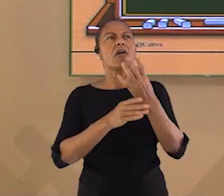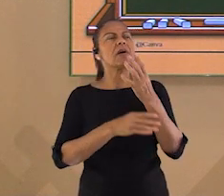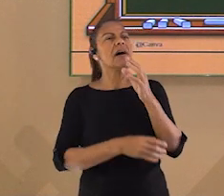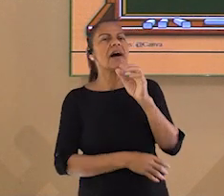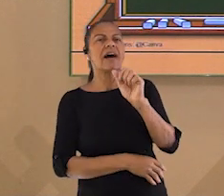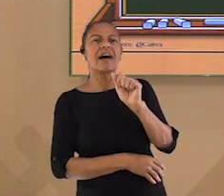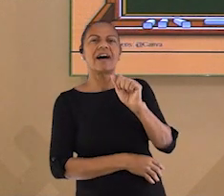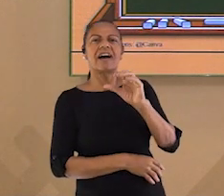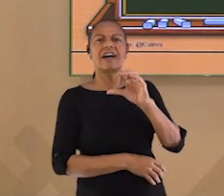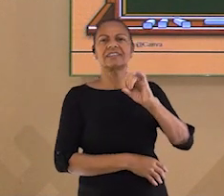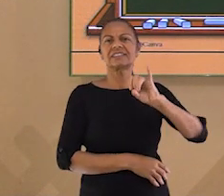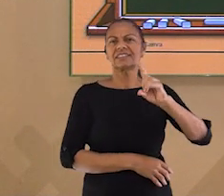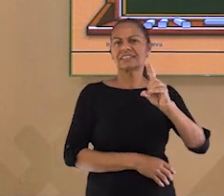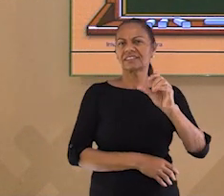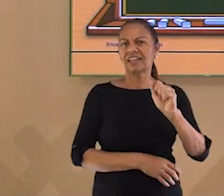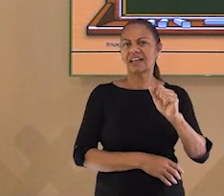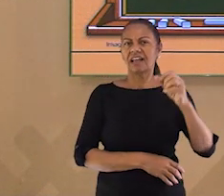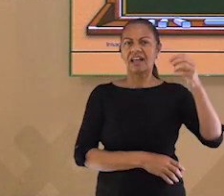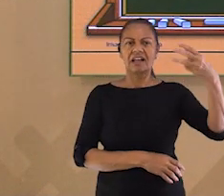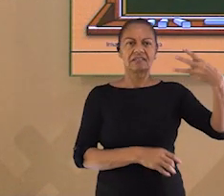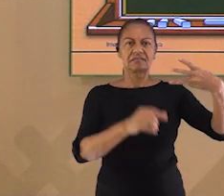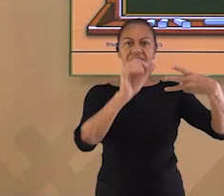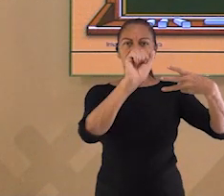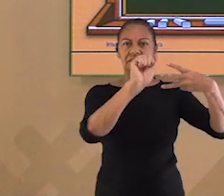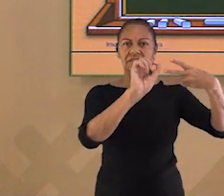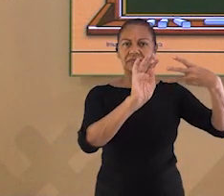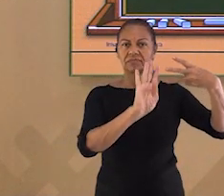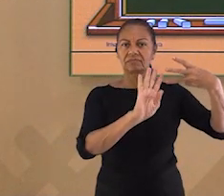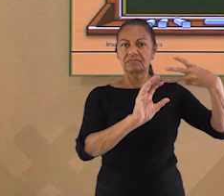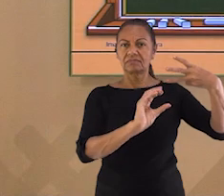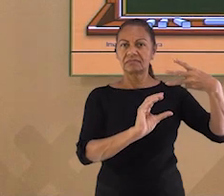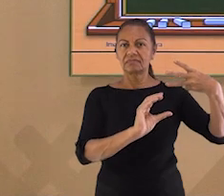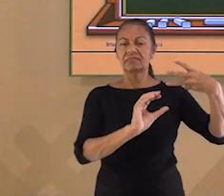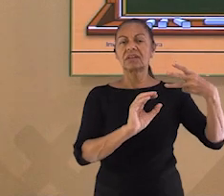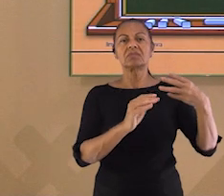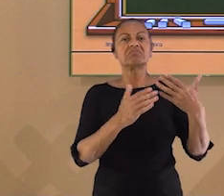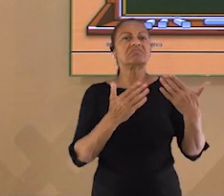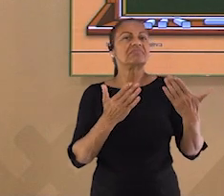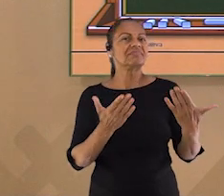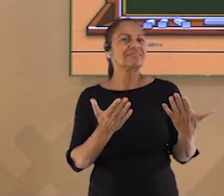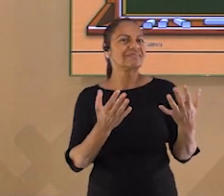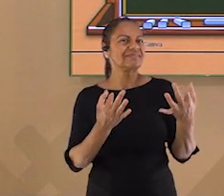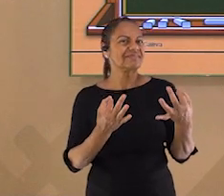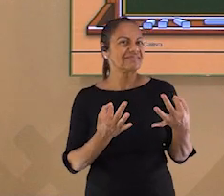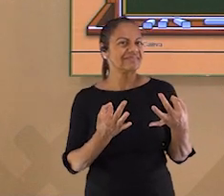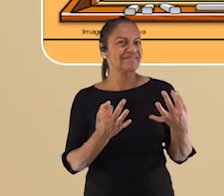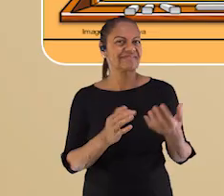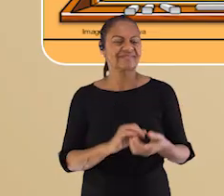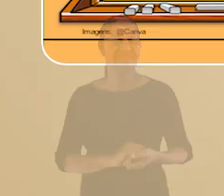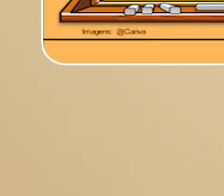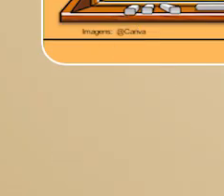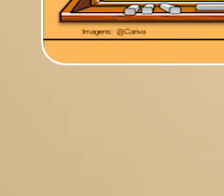C, forma nuvens de chuva muito ácidas. Eu vou te dar um tempo para você pensar.